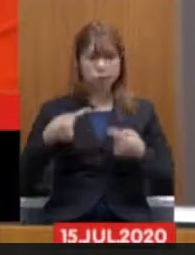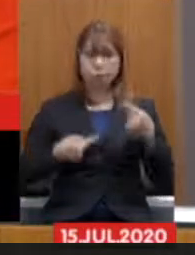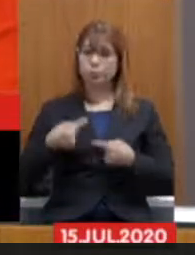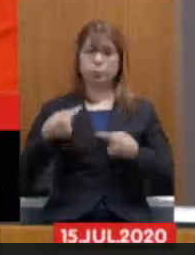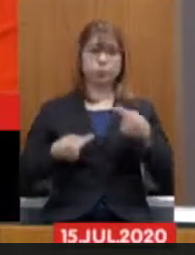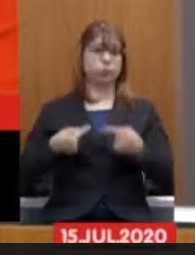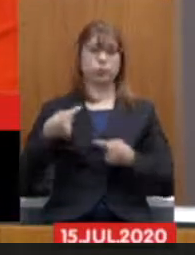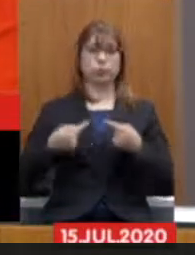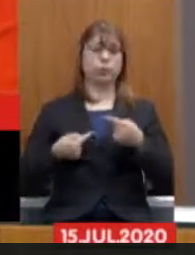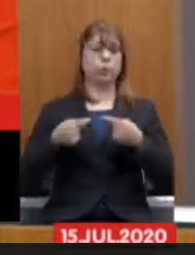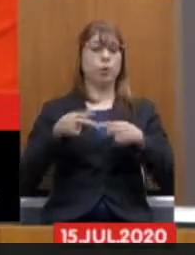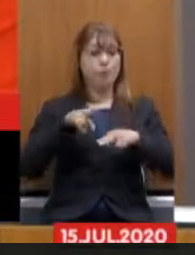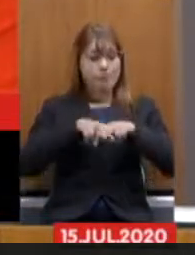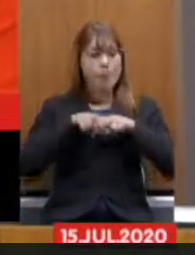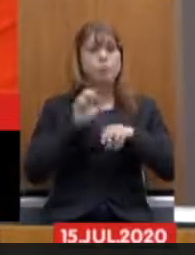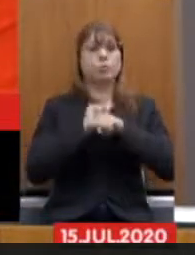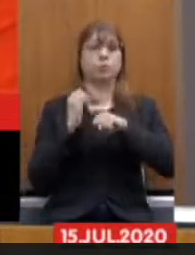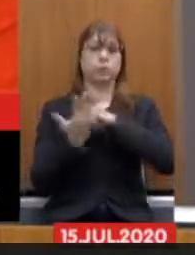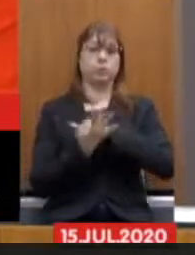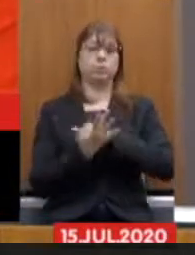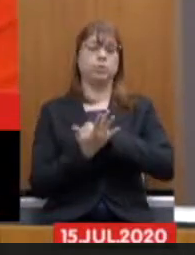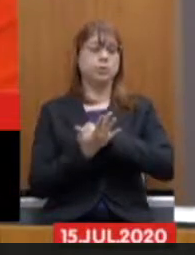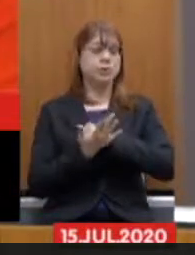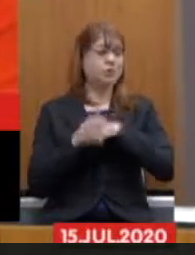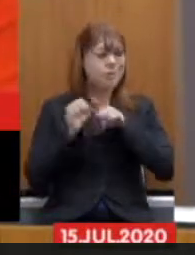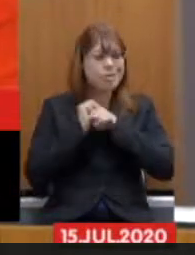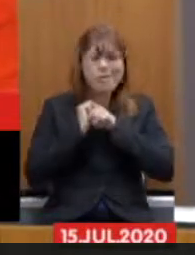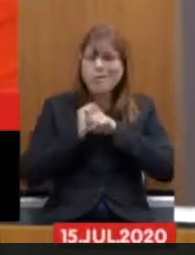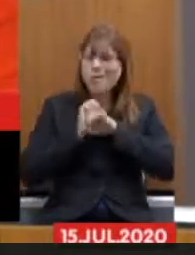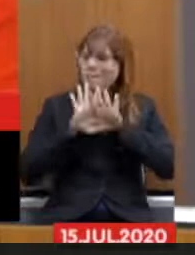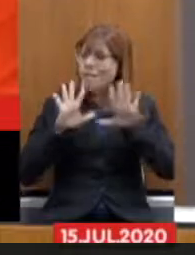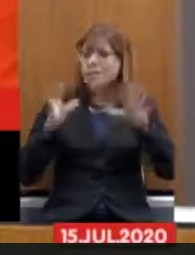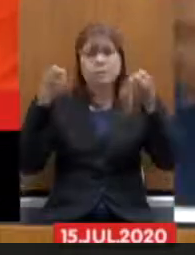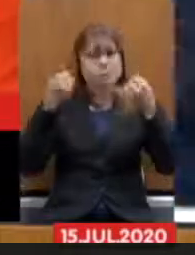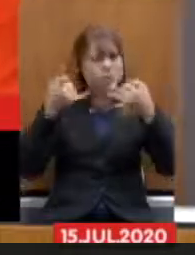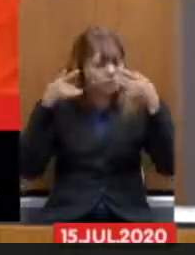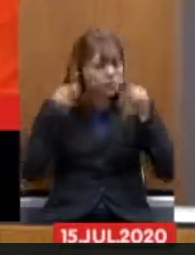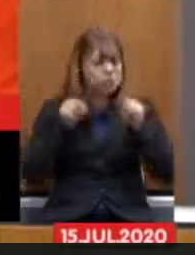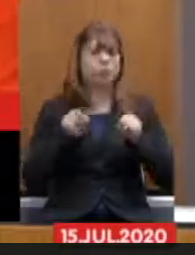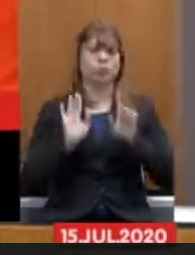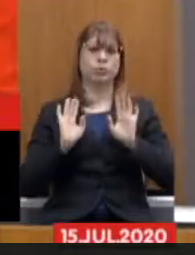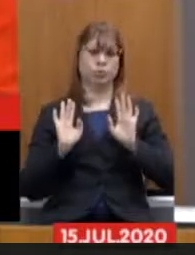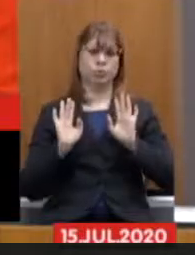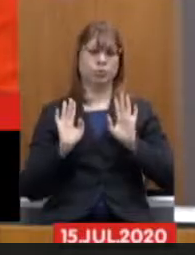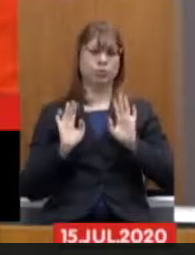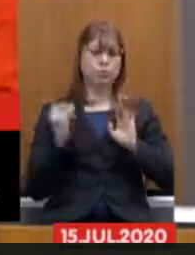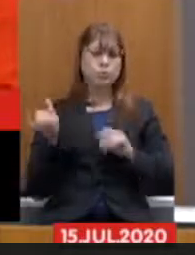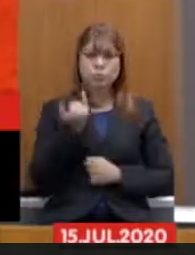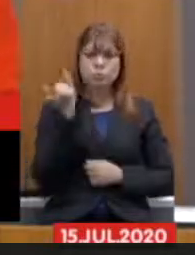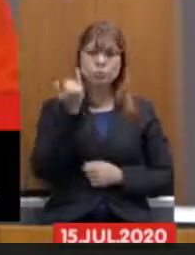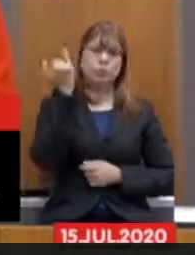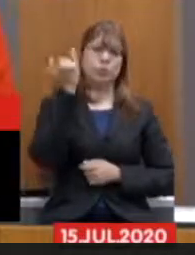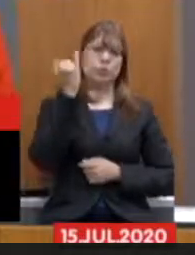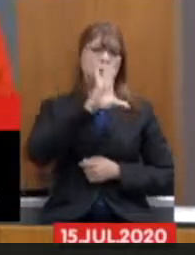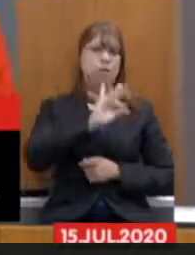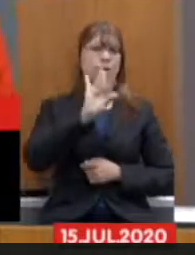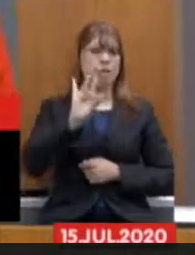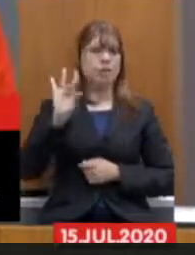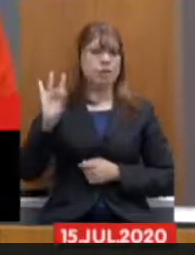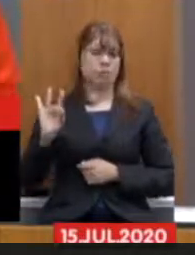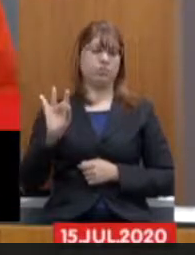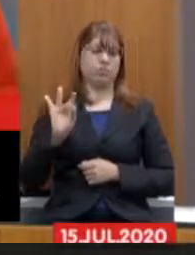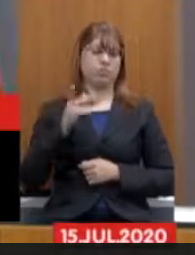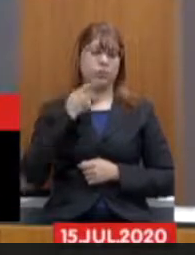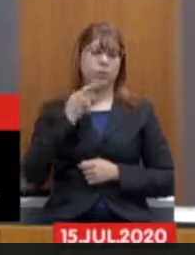paralela a pandemia né isso está muito claro muito explícito é importância da fala de cada um